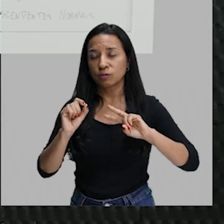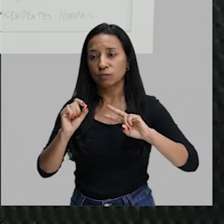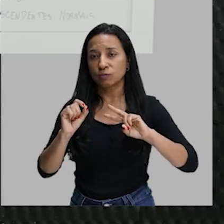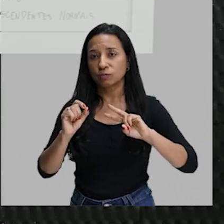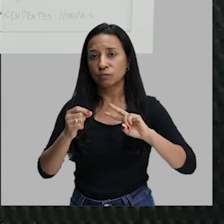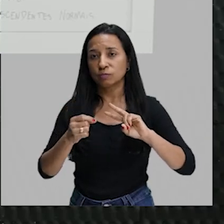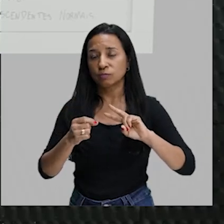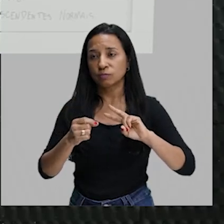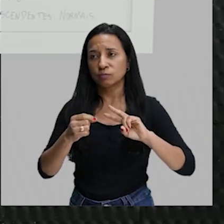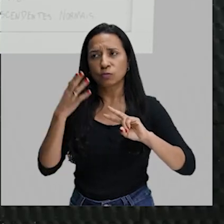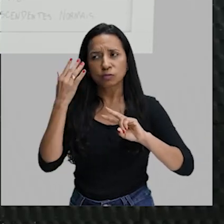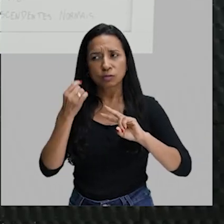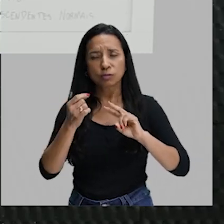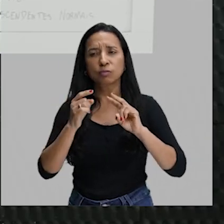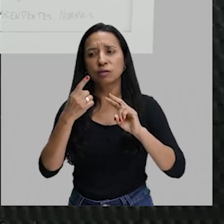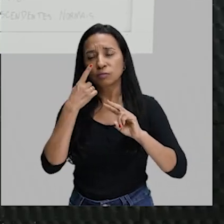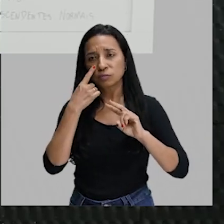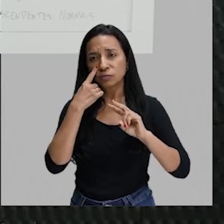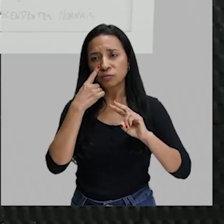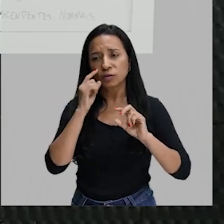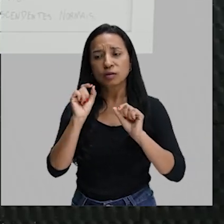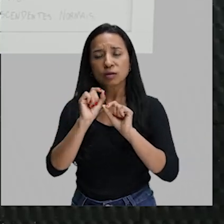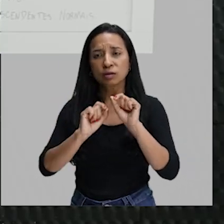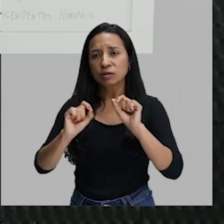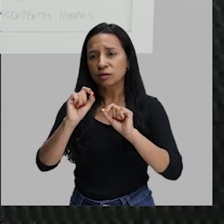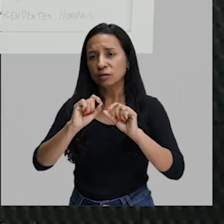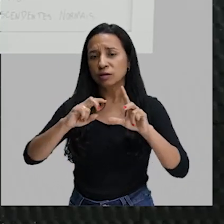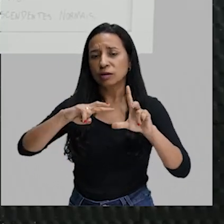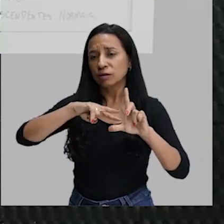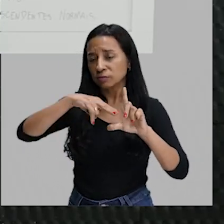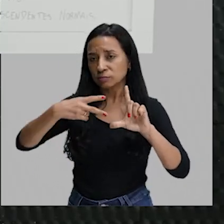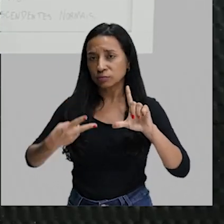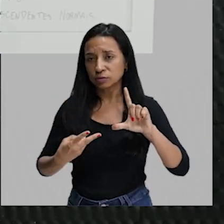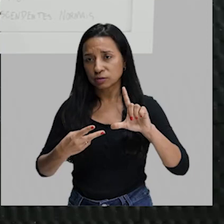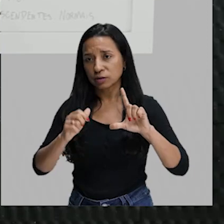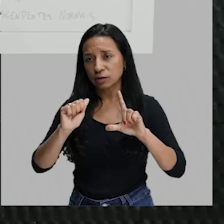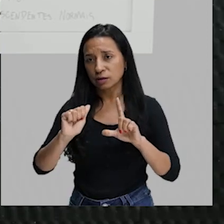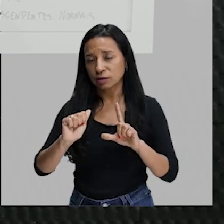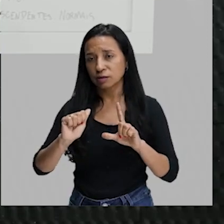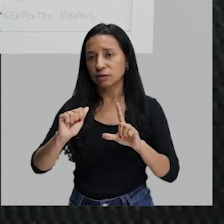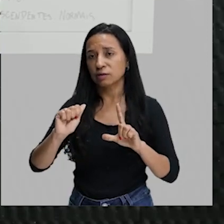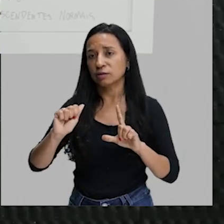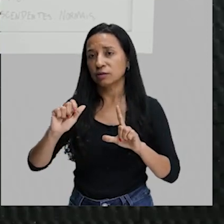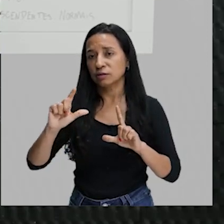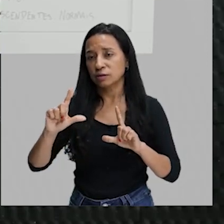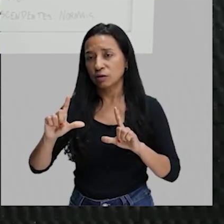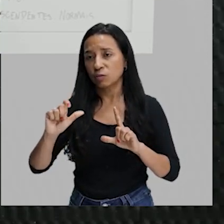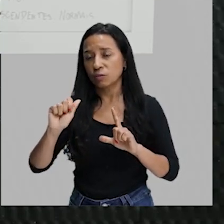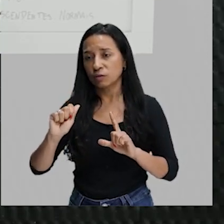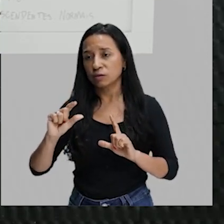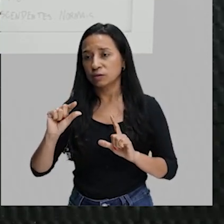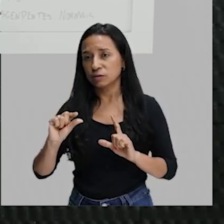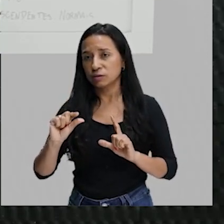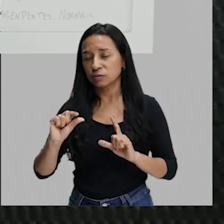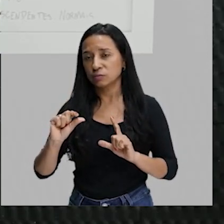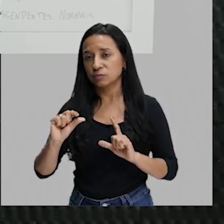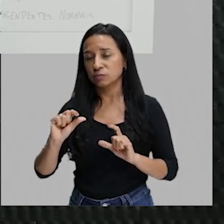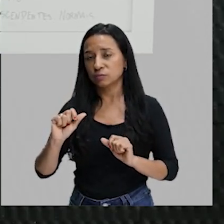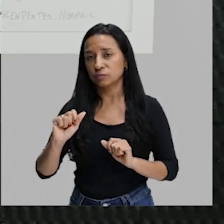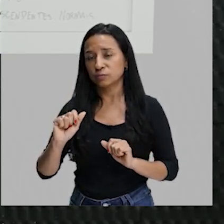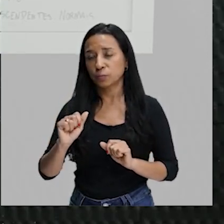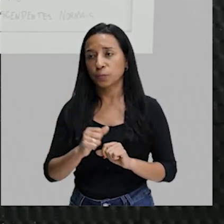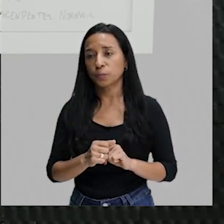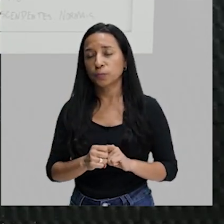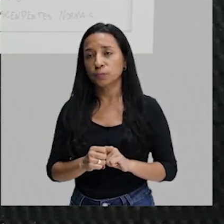homozigoto dominante, quem é azão-azão, quem é azão-azinho e quem é azinho-azinho. Tá certo?